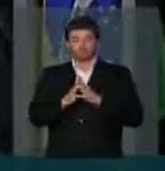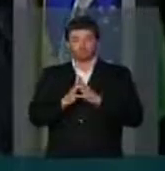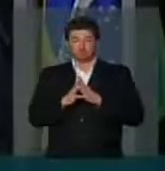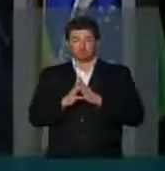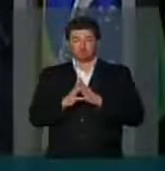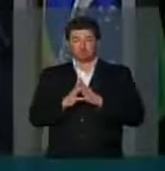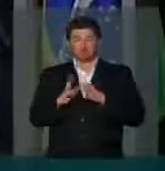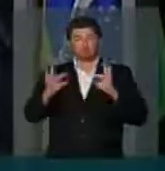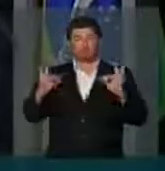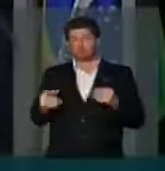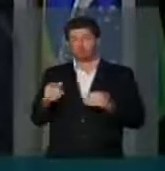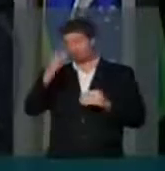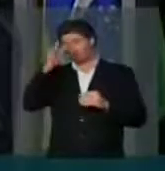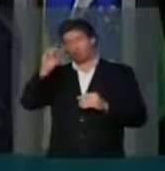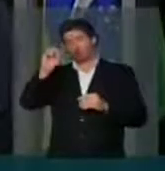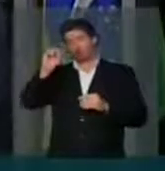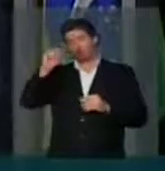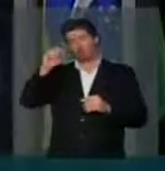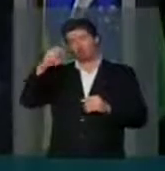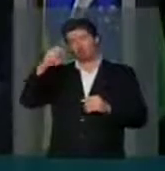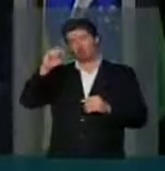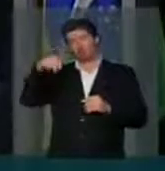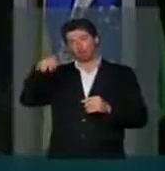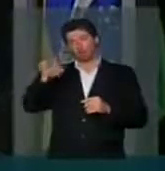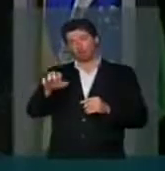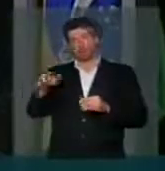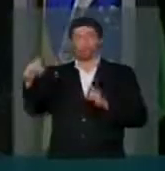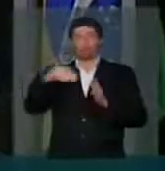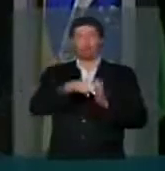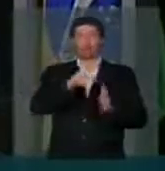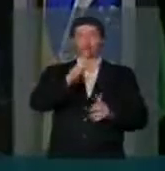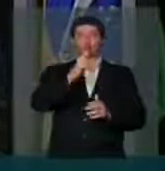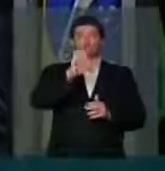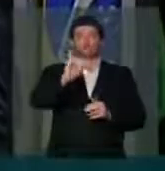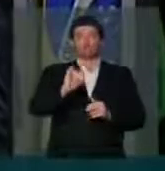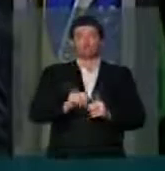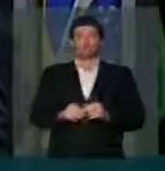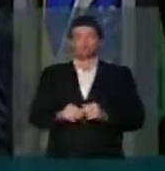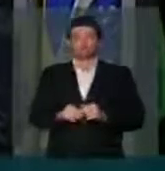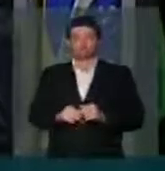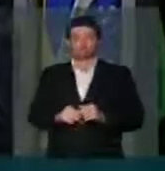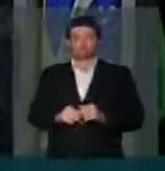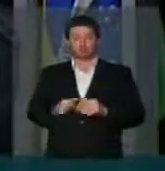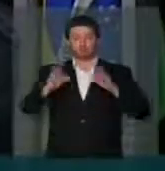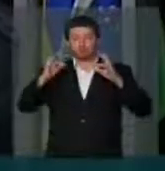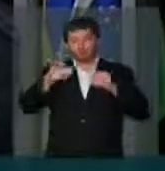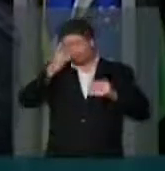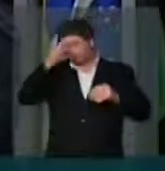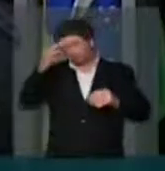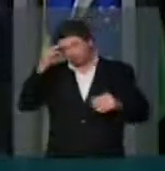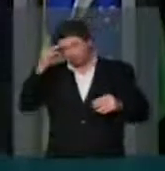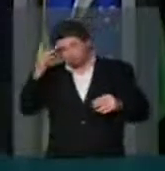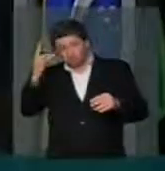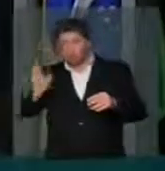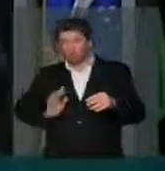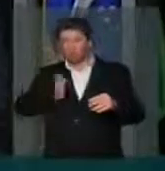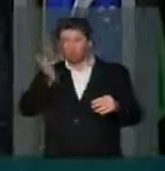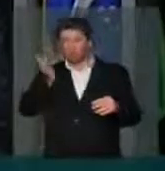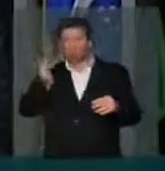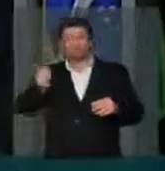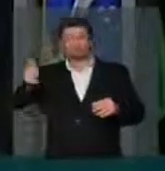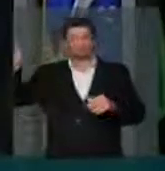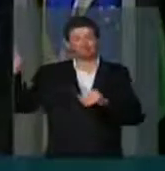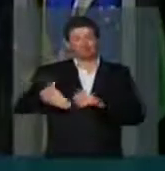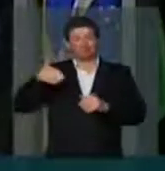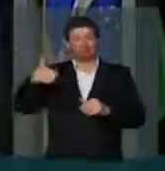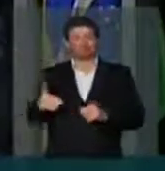as regiões, do Aipoque ao Chuí, são 71% de ruim e péssimo. É a maior rejeição